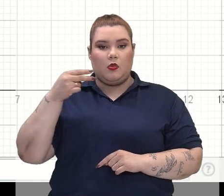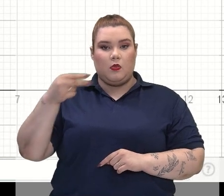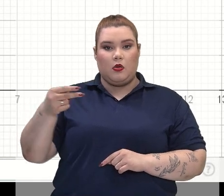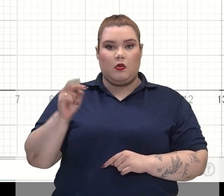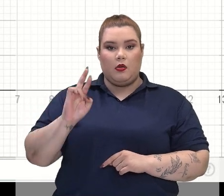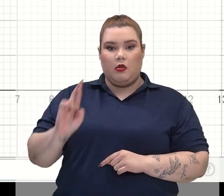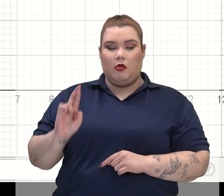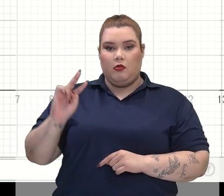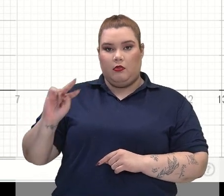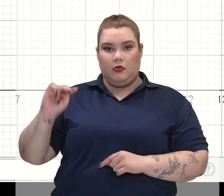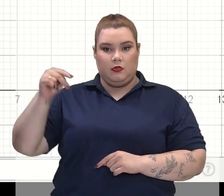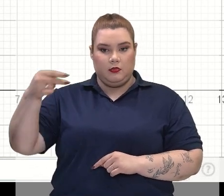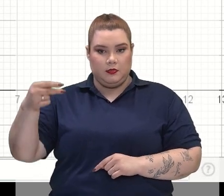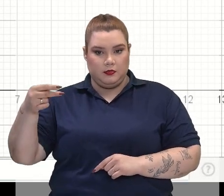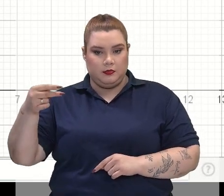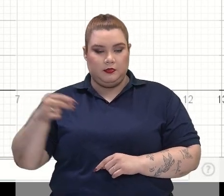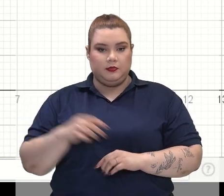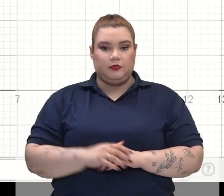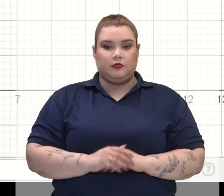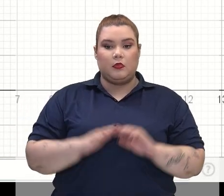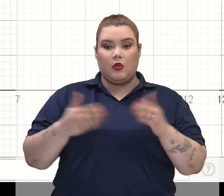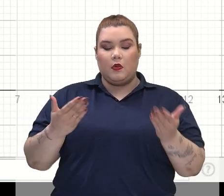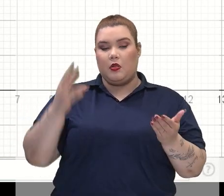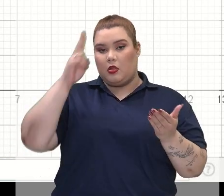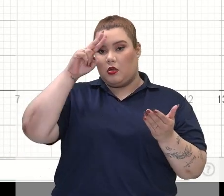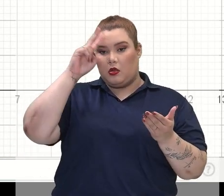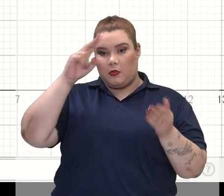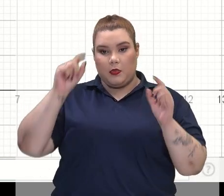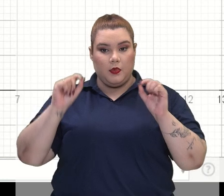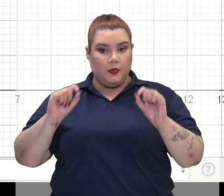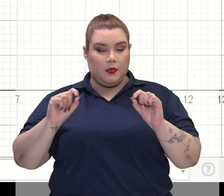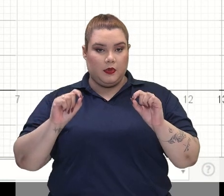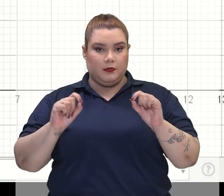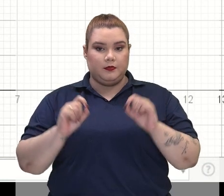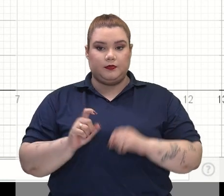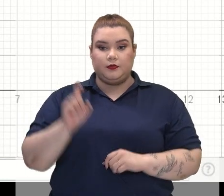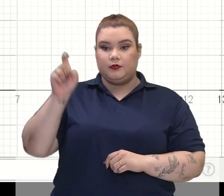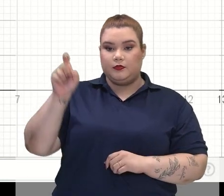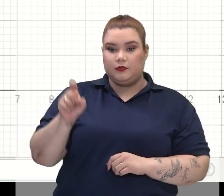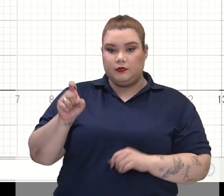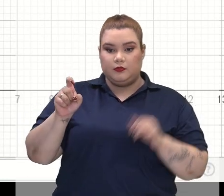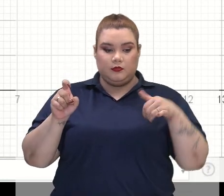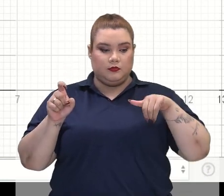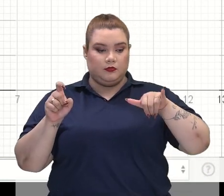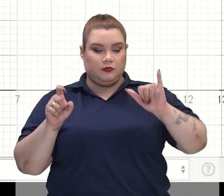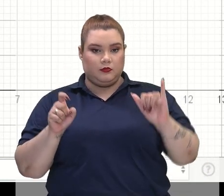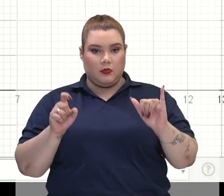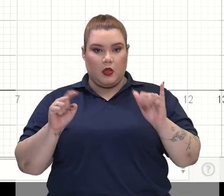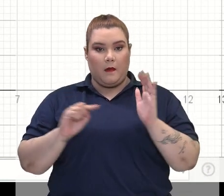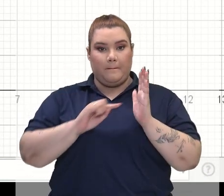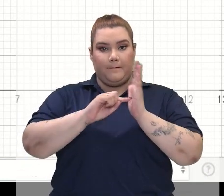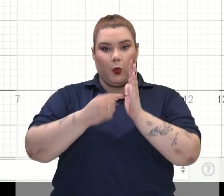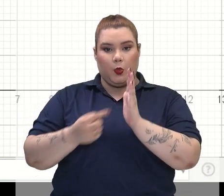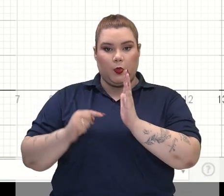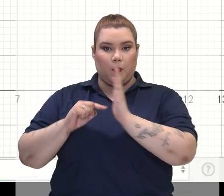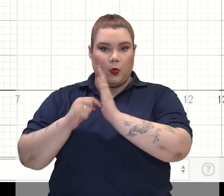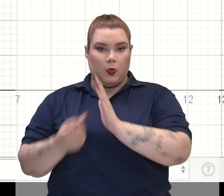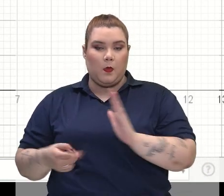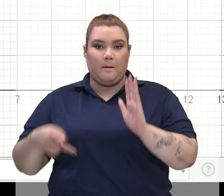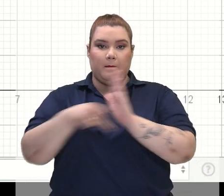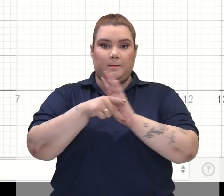R ao quadrado. Lembrando-vos que X e Y são pontos, né, que